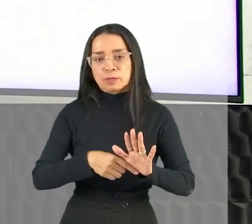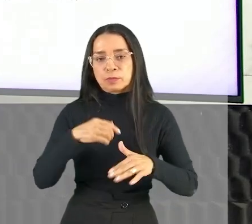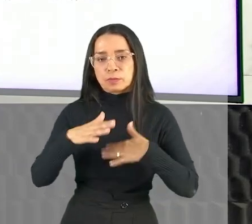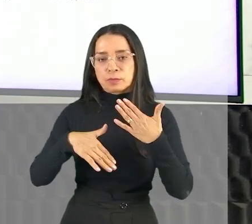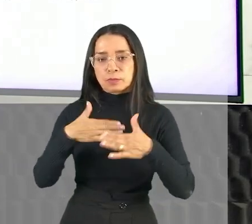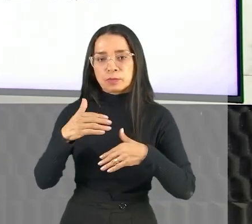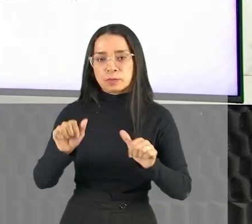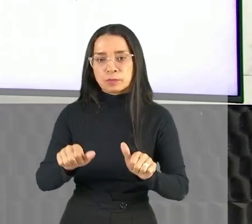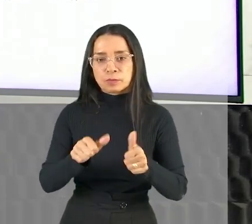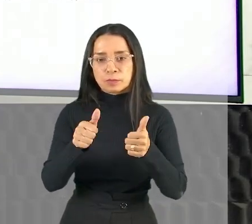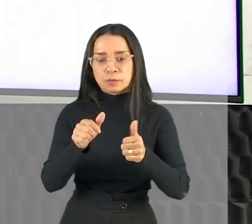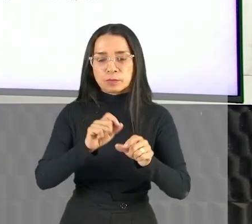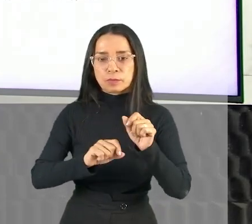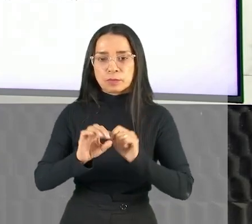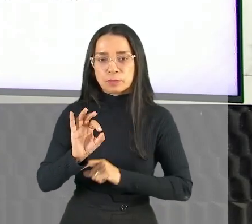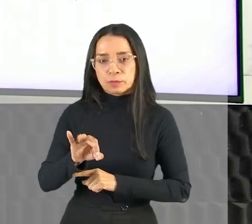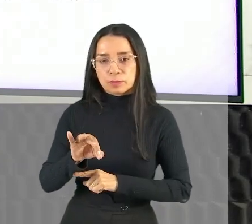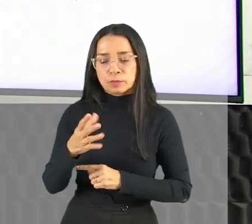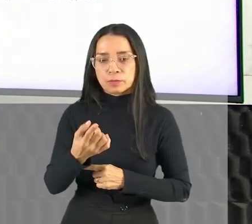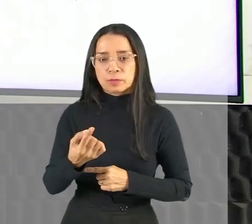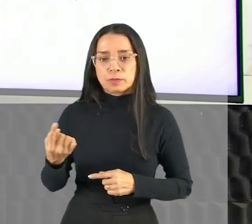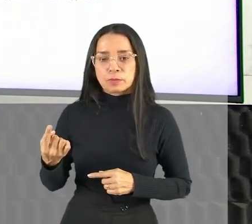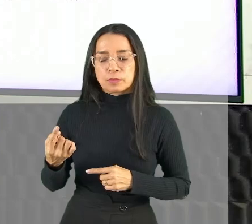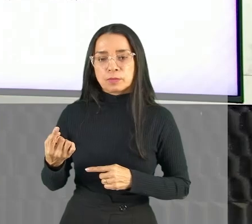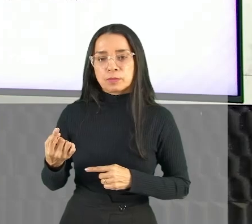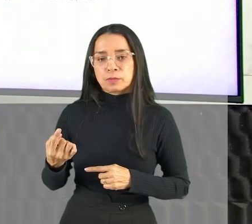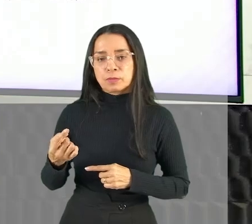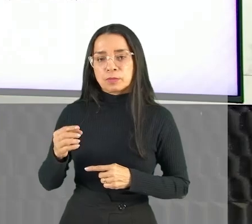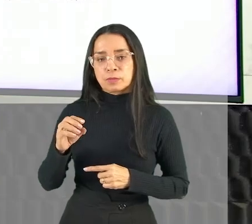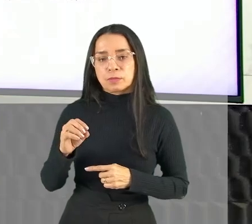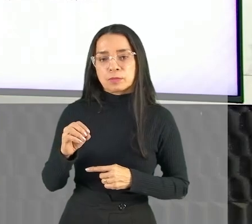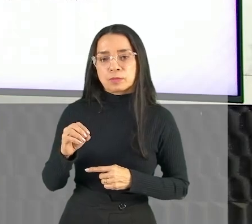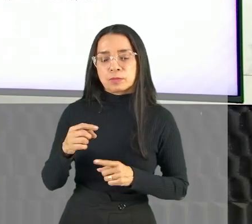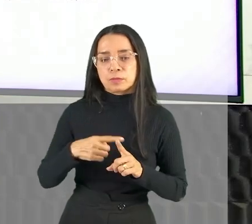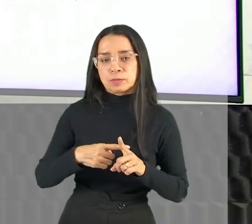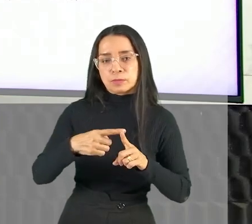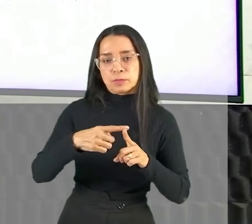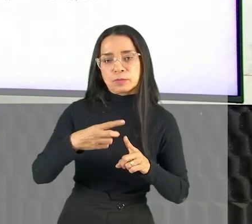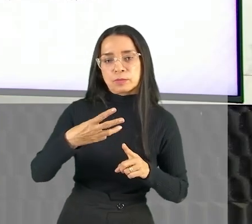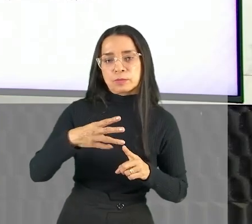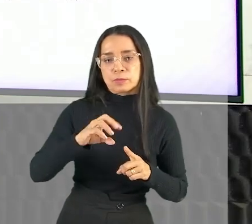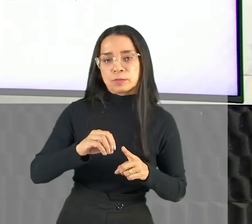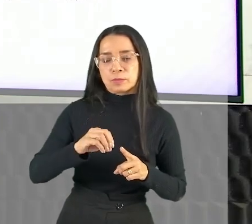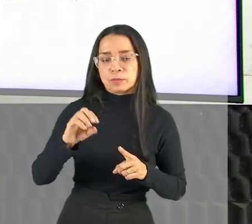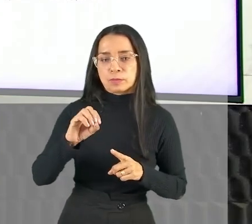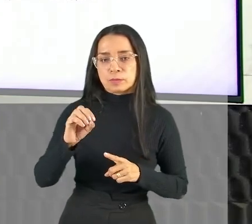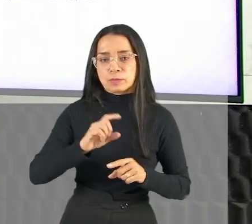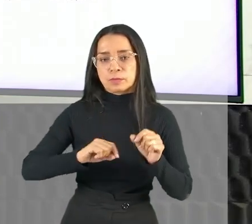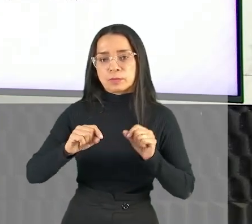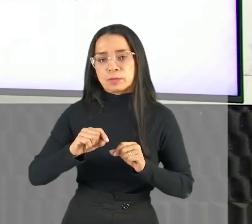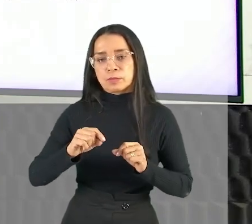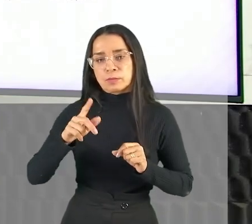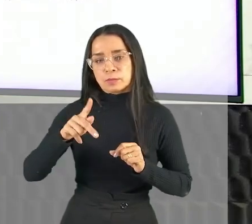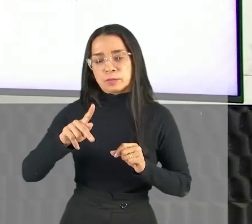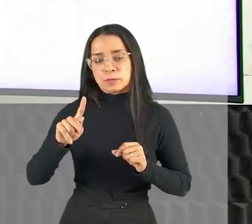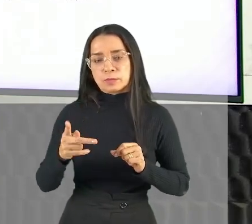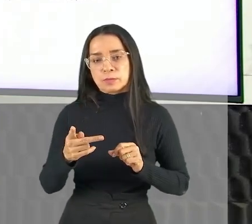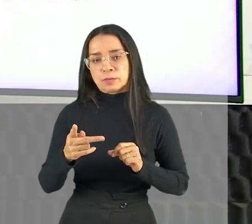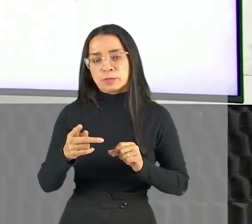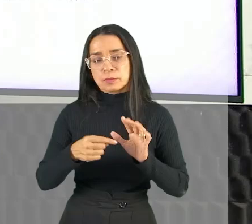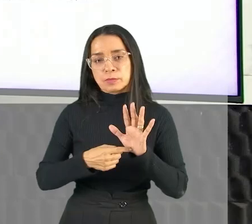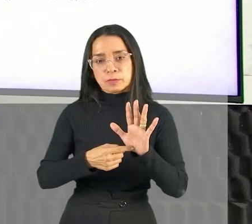desempenho melhor, certo? Na temperatura 30 graus, o pH ácido mostrou um desempenho maior.